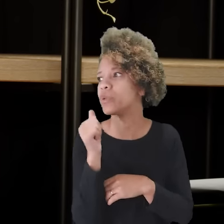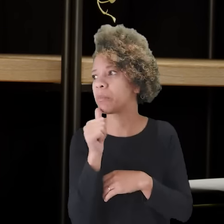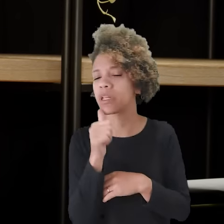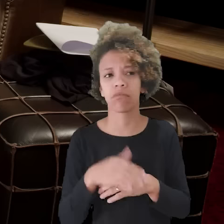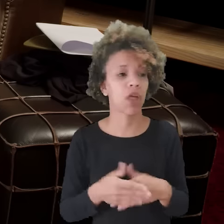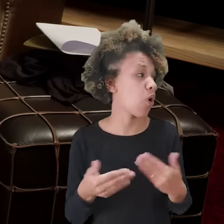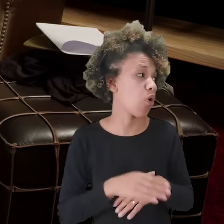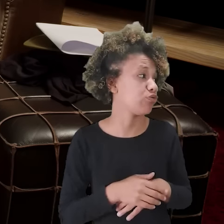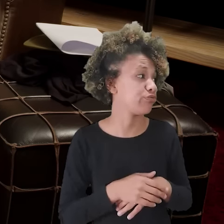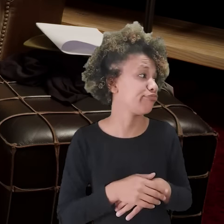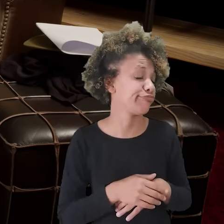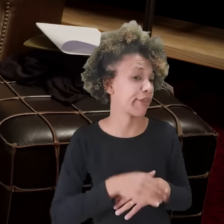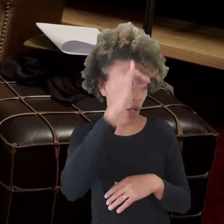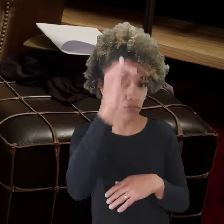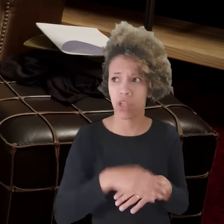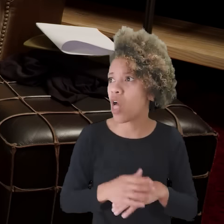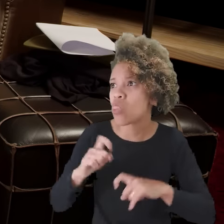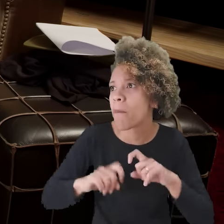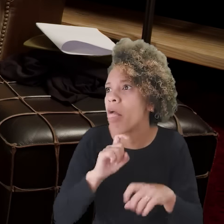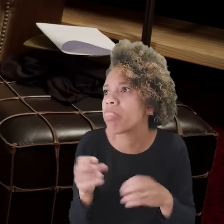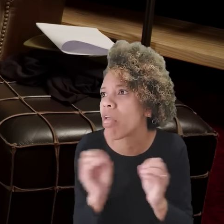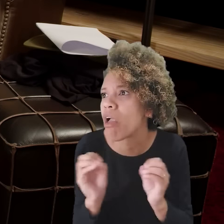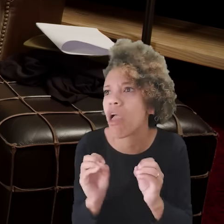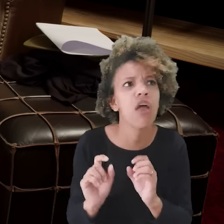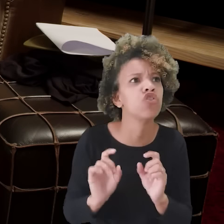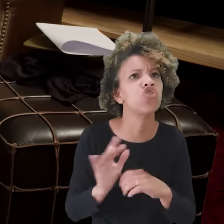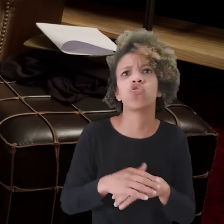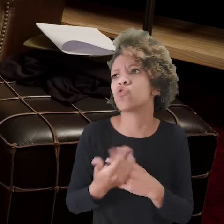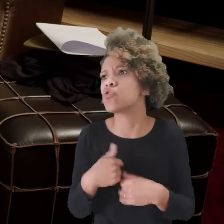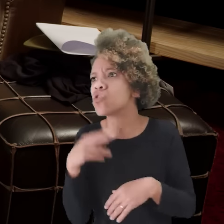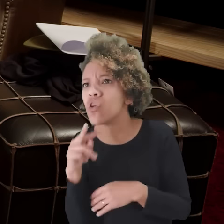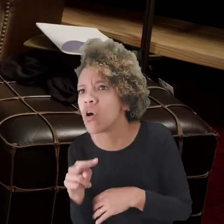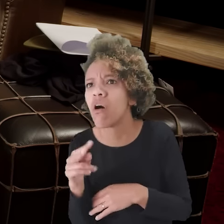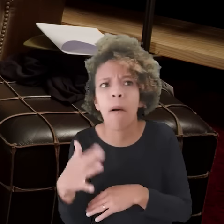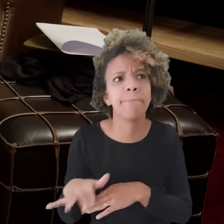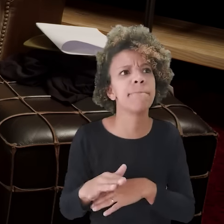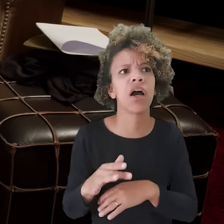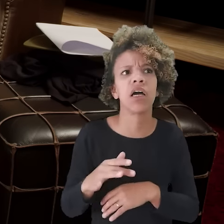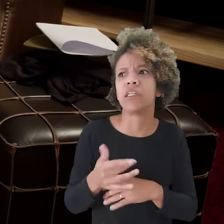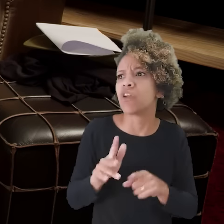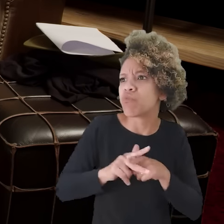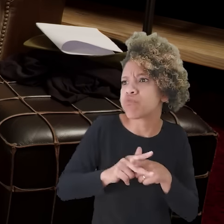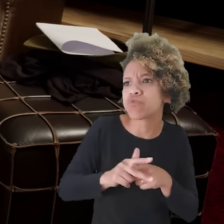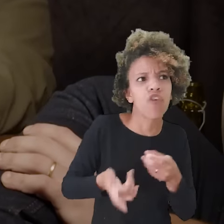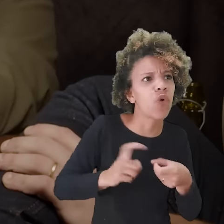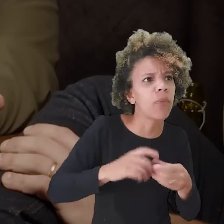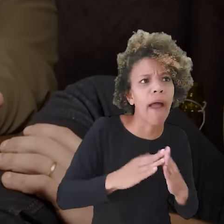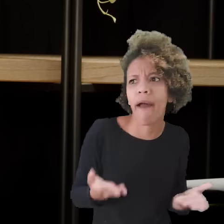você é um otário tu não comeu ninguém irmão é verdade Tu foi só pro bônus nucleose pra casa se